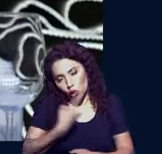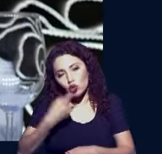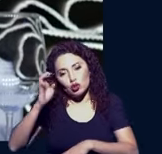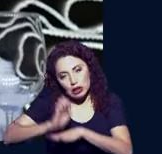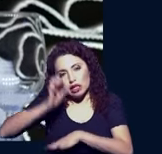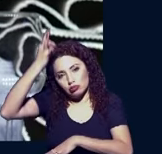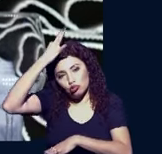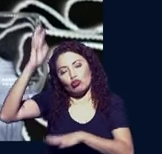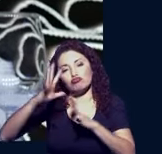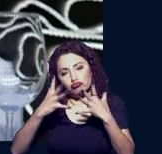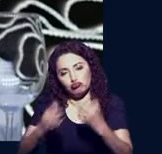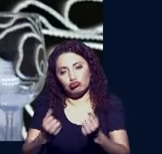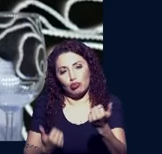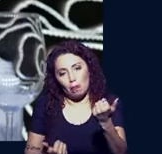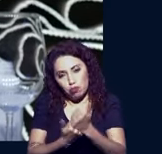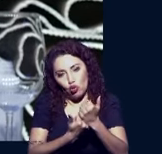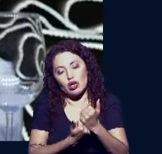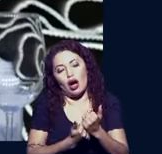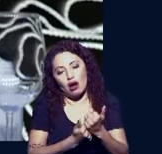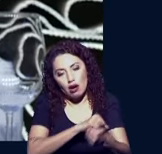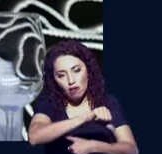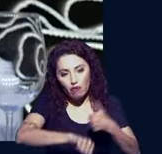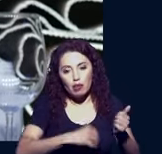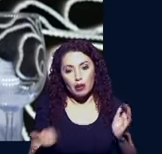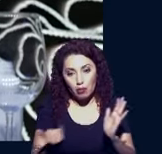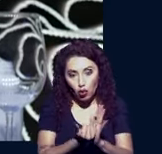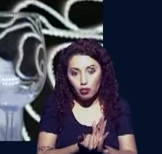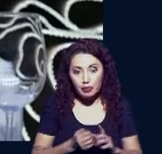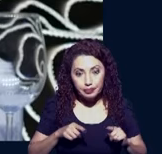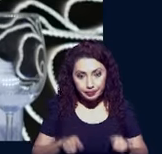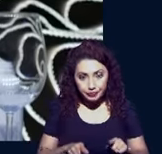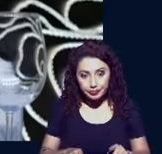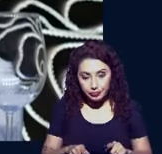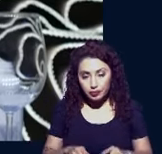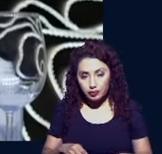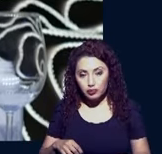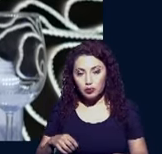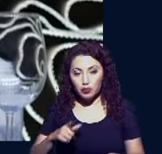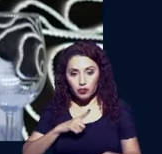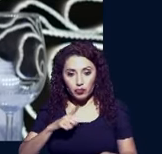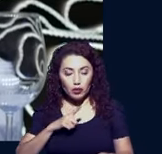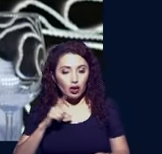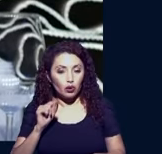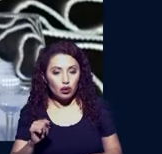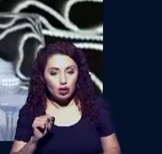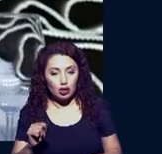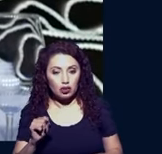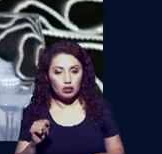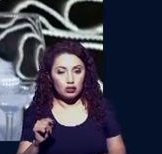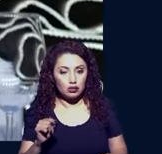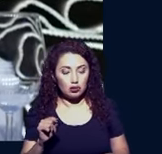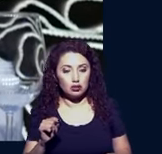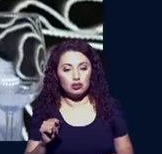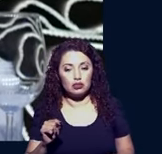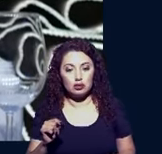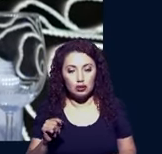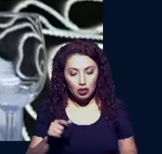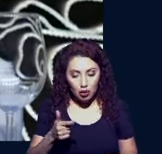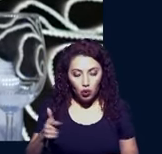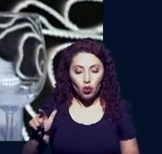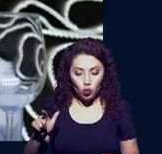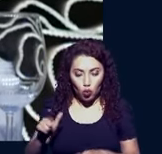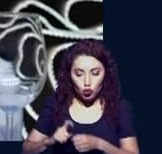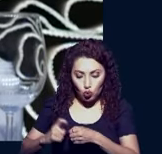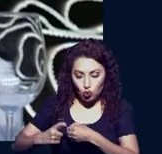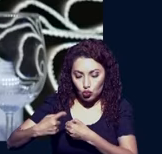eh defesas naturalmente algumas delas dentro do consórcio nosso consórcio eh consud de outros governadores